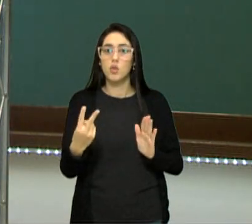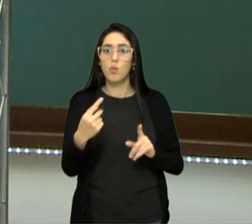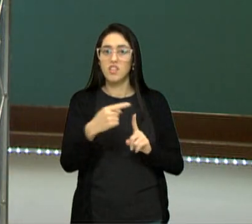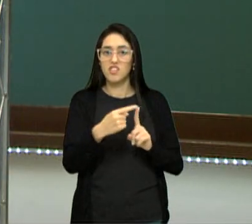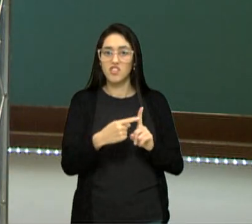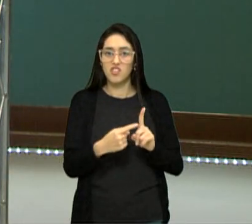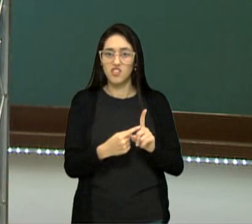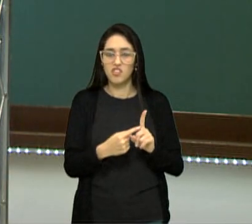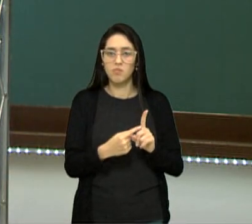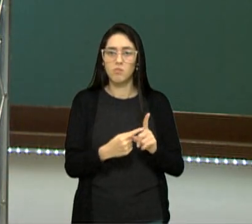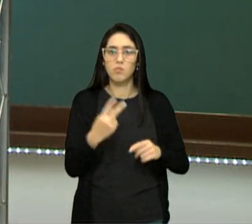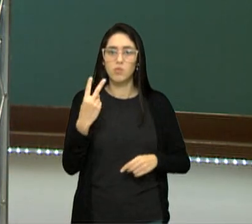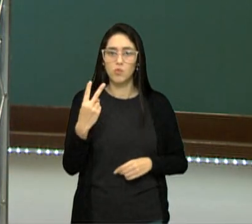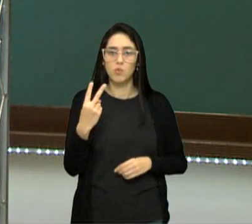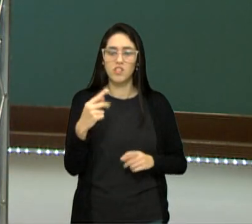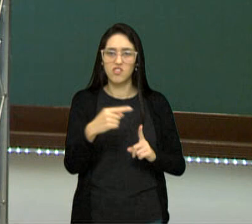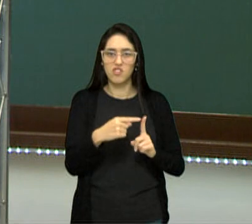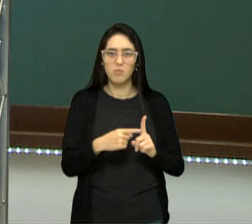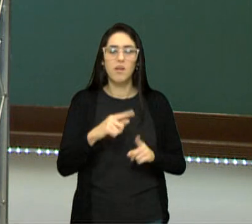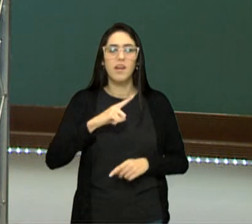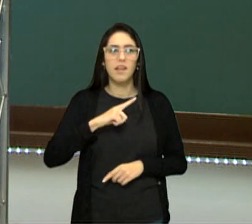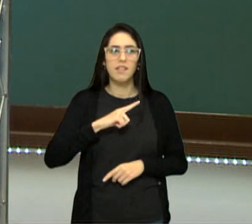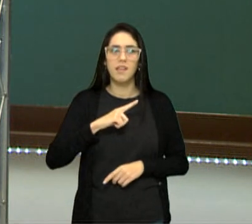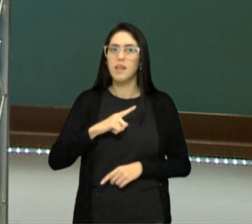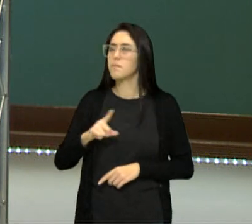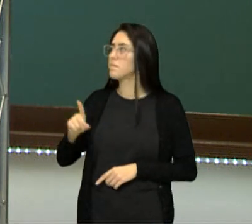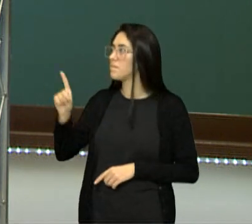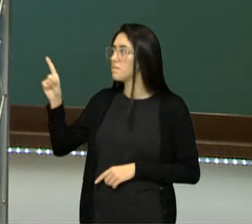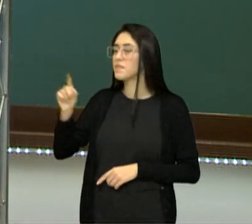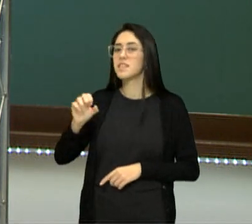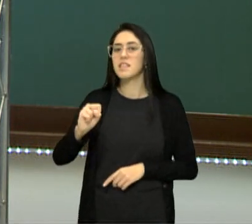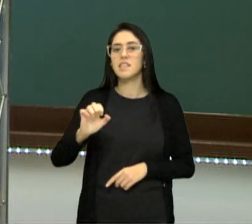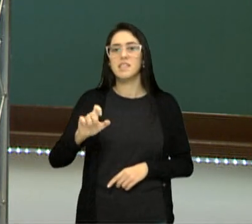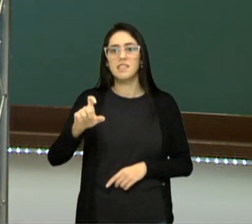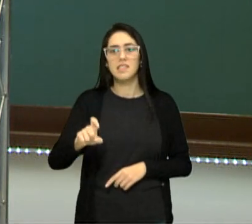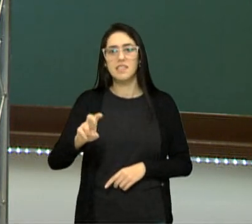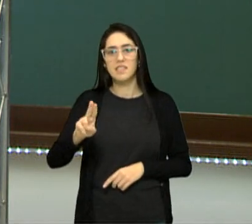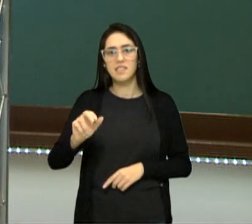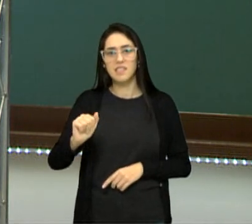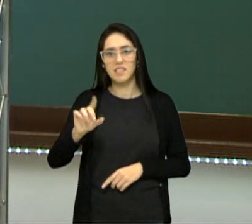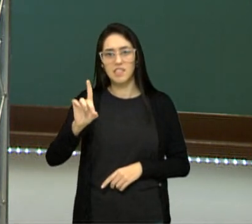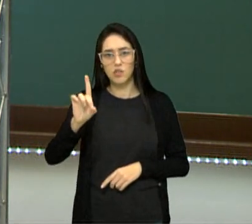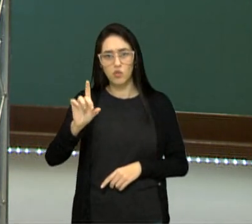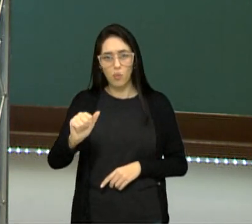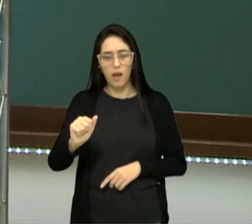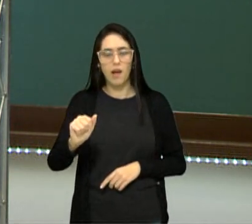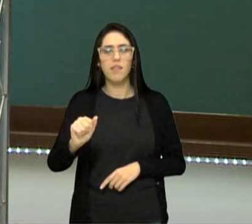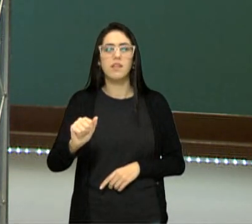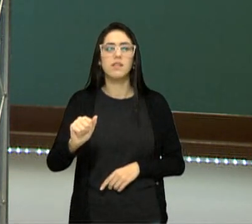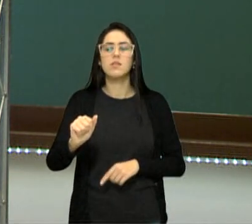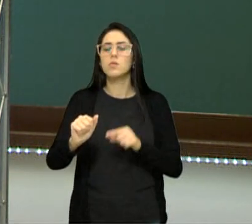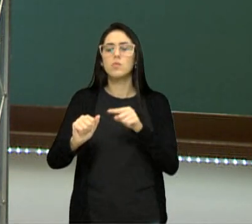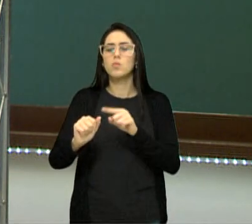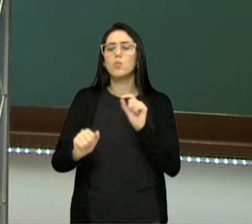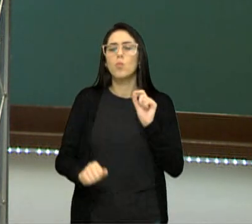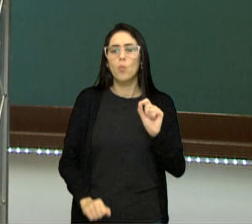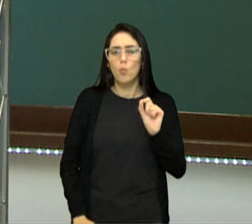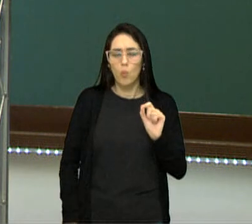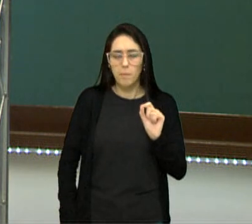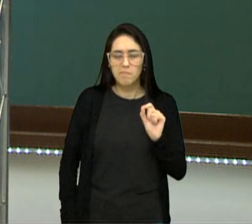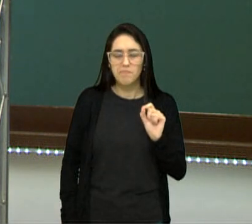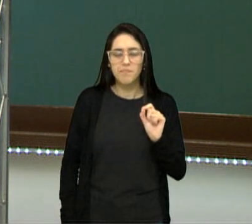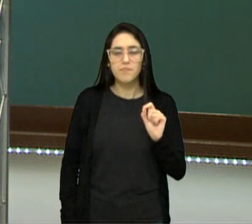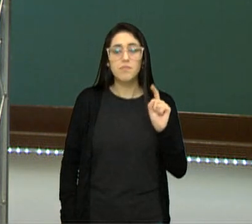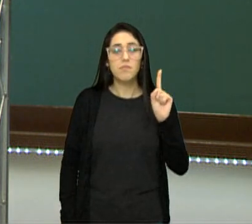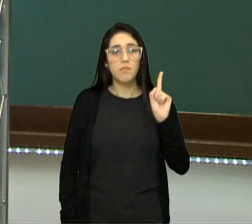Dos básicos, dois grandes tipos. Temos a sexuada e a assexuada. Na sexuada é aquela que